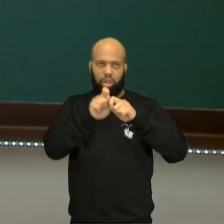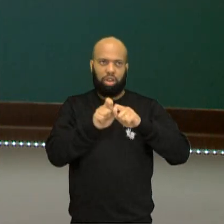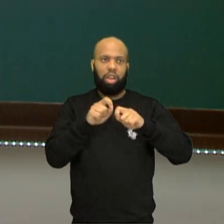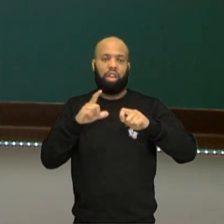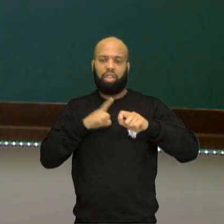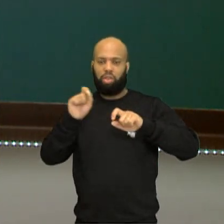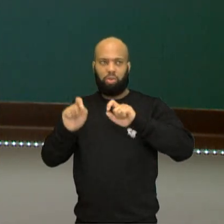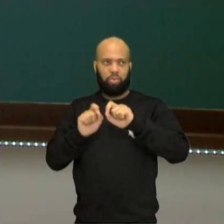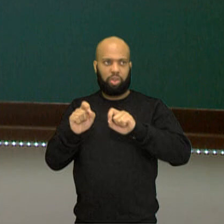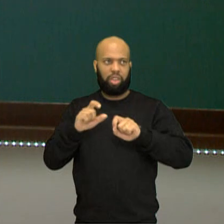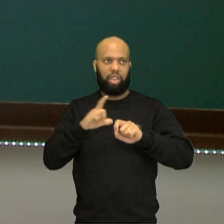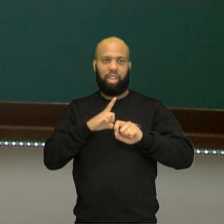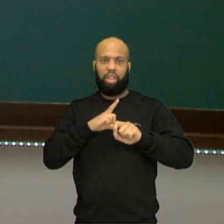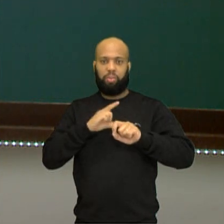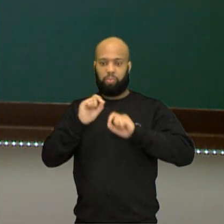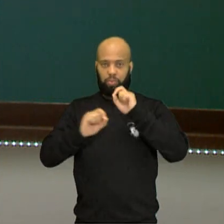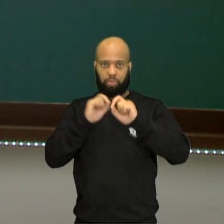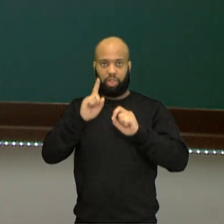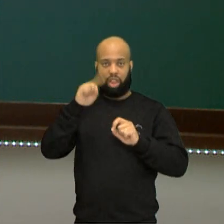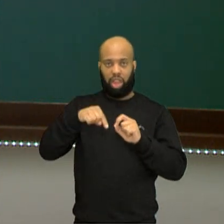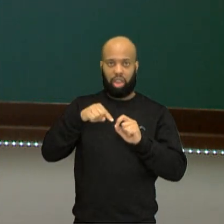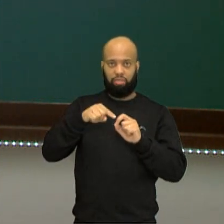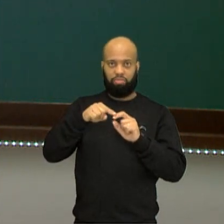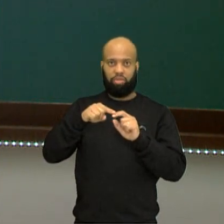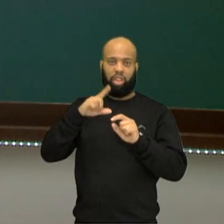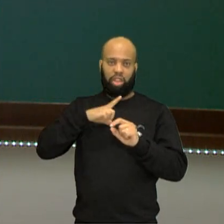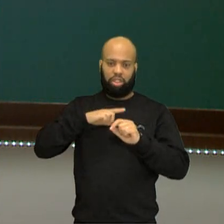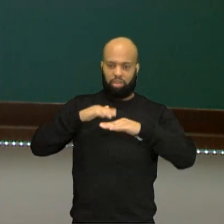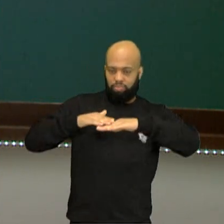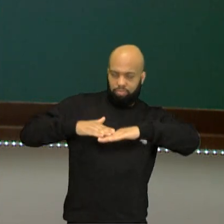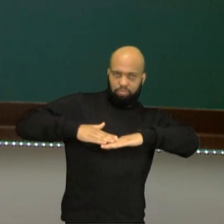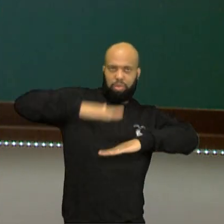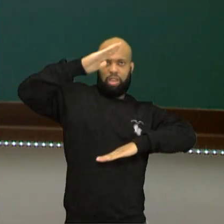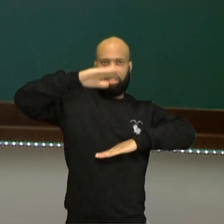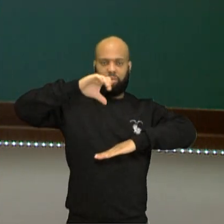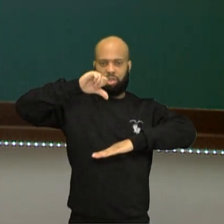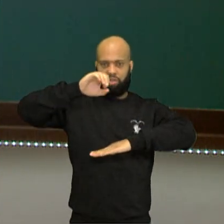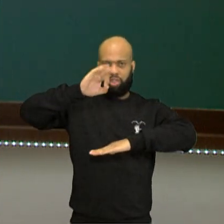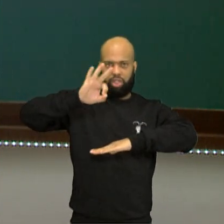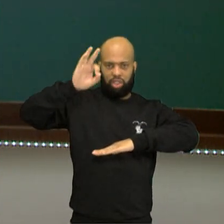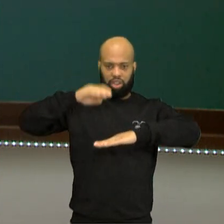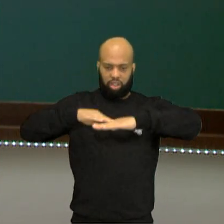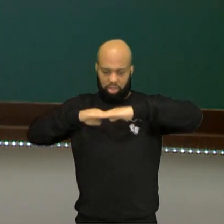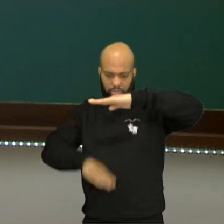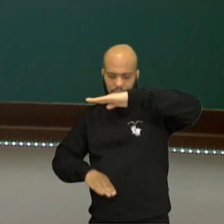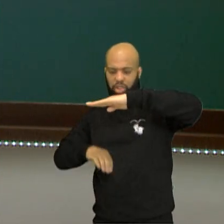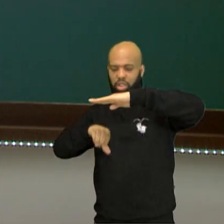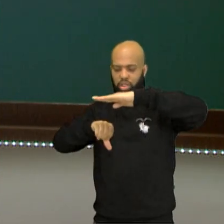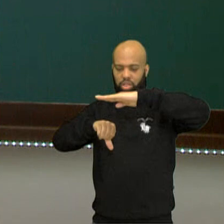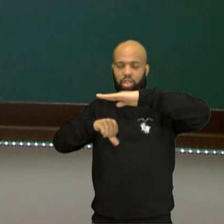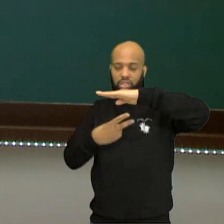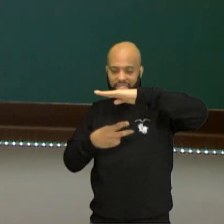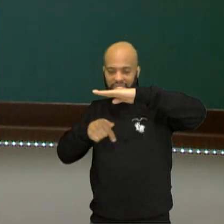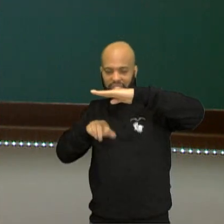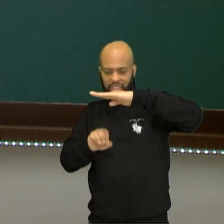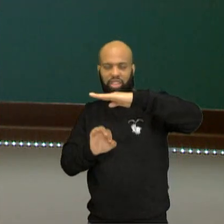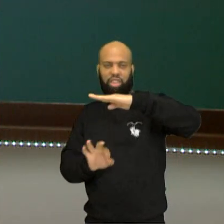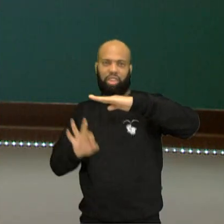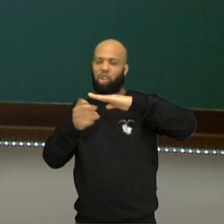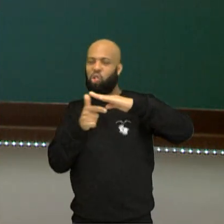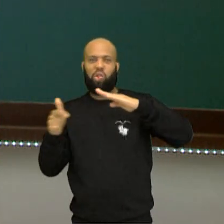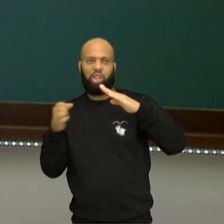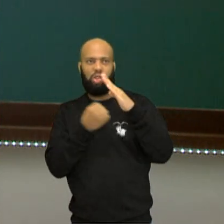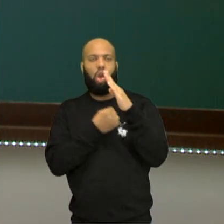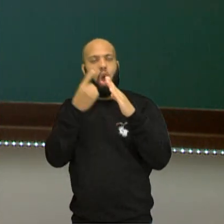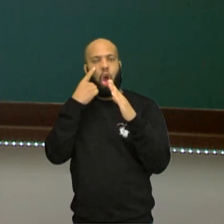circunferência, porque é para cima, no 90 graus, e para baixo, no eixo Y, no 270 graus, que nós não temos os valores. Está aqui, ó,